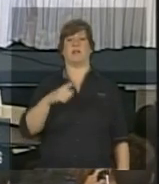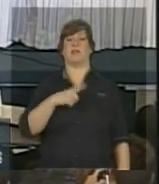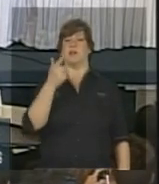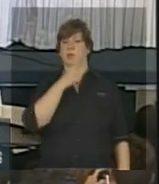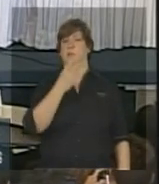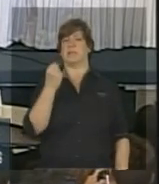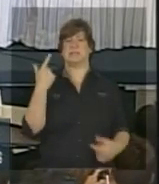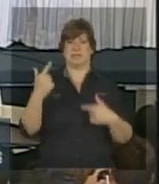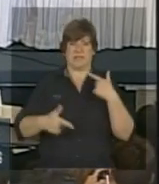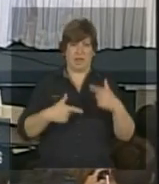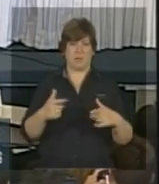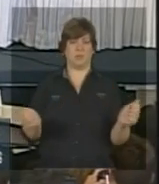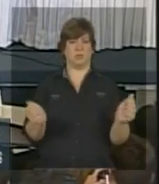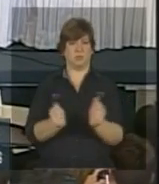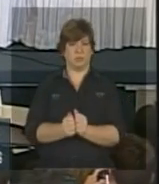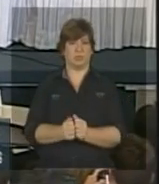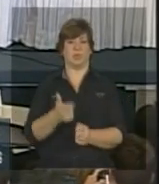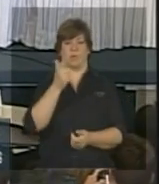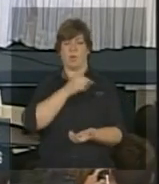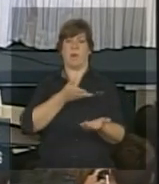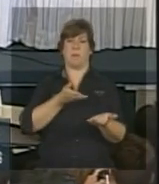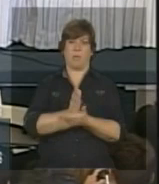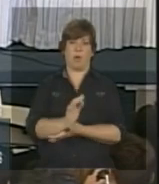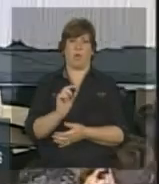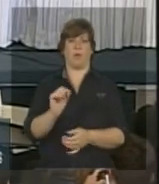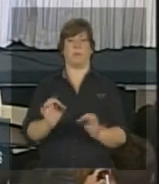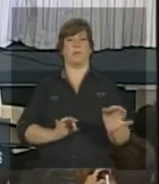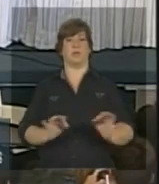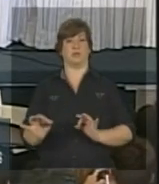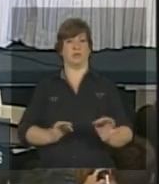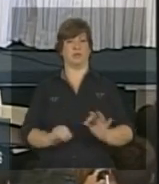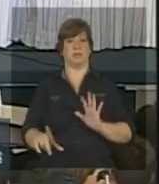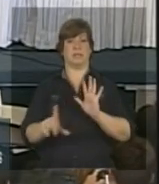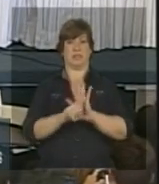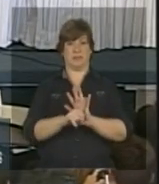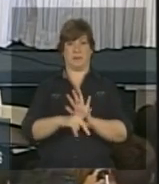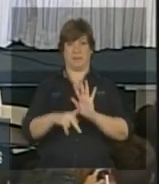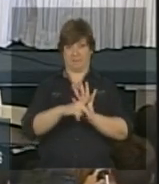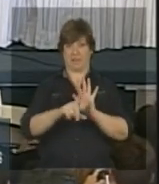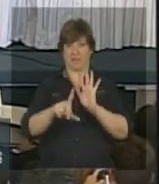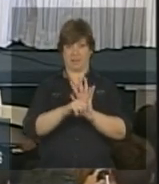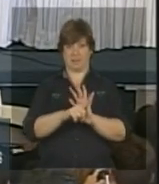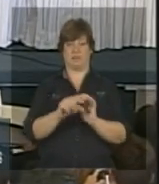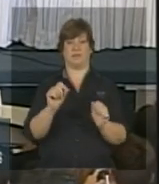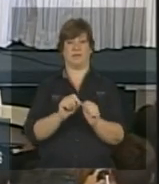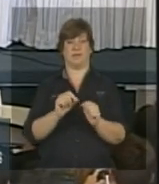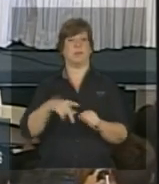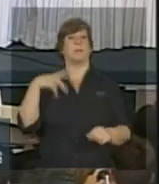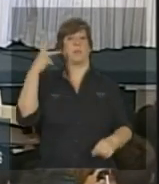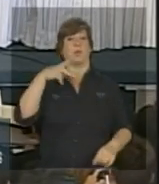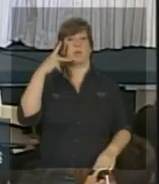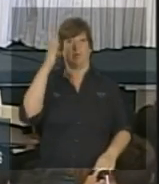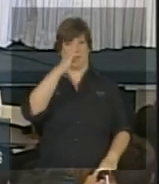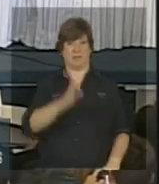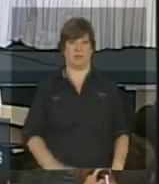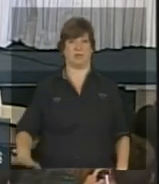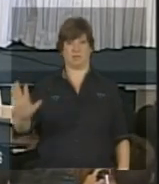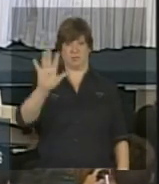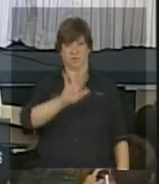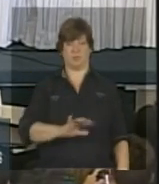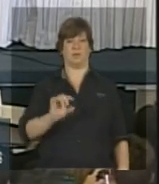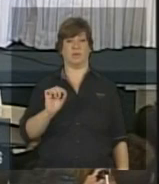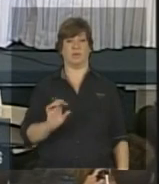a trabalhar conjuntamente, seja na aprovação do projeto de lei que trata da política nacional